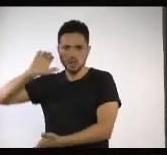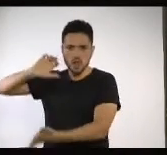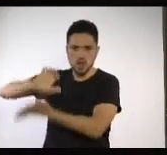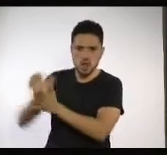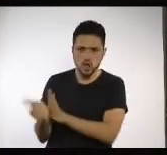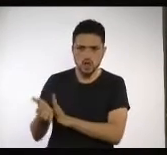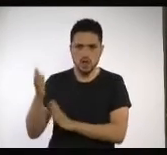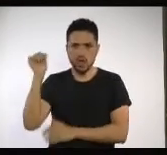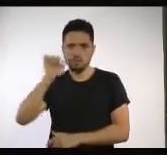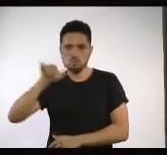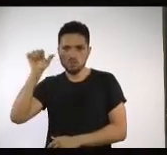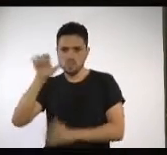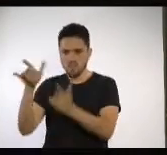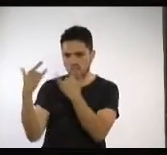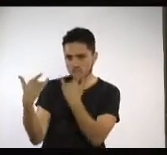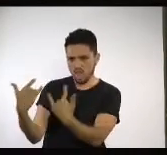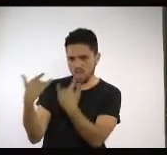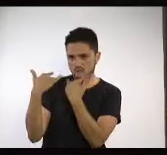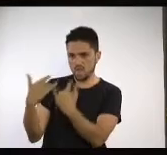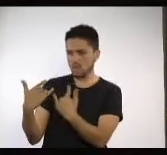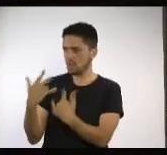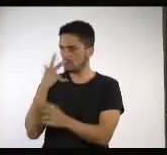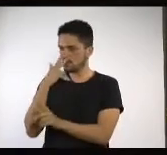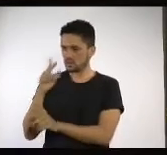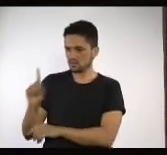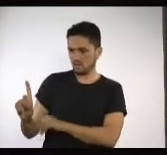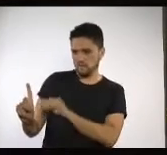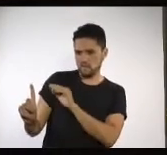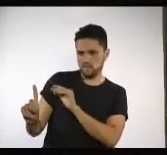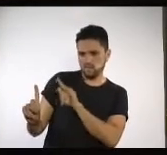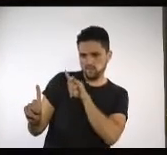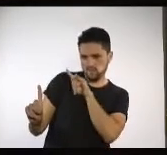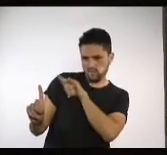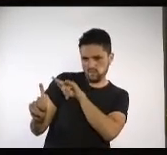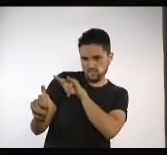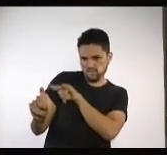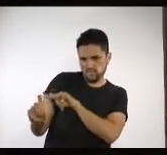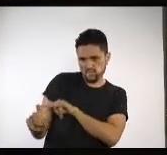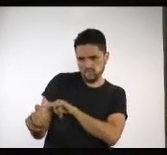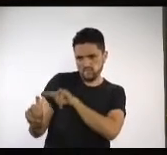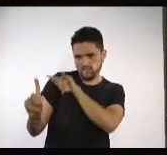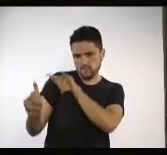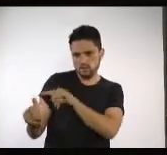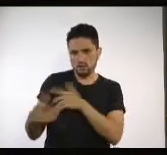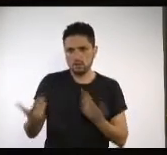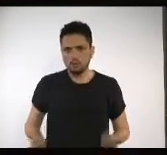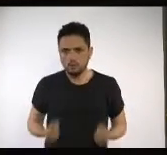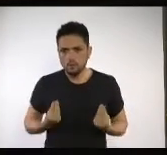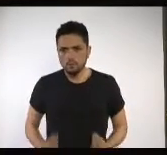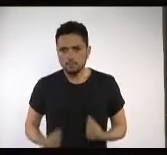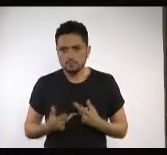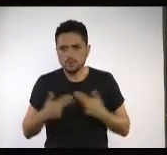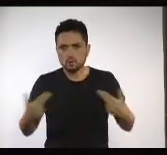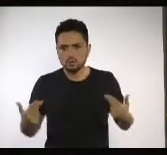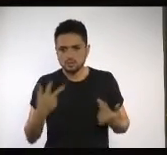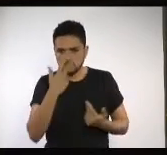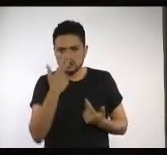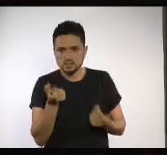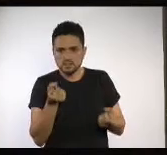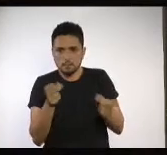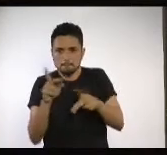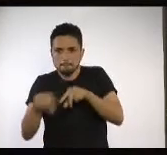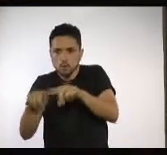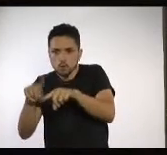assediadas, assim, tratadas como se fossem algo a ser consumido a critério do cliente, a